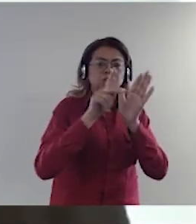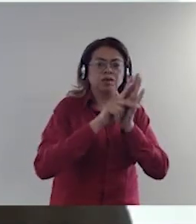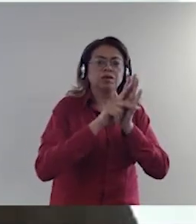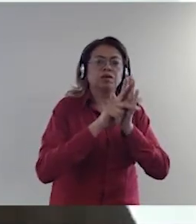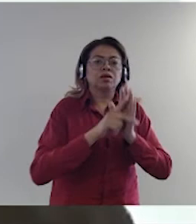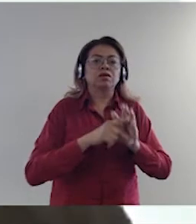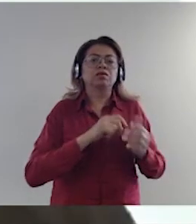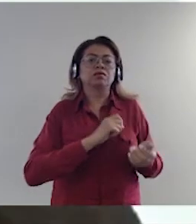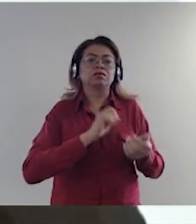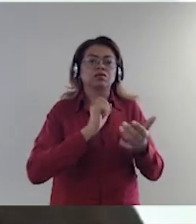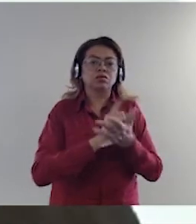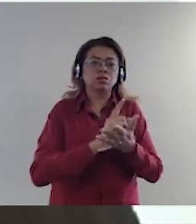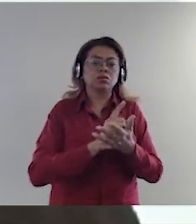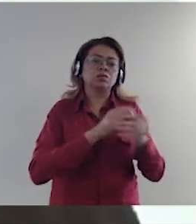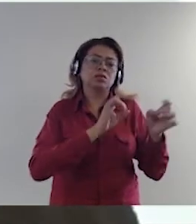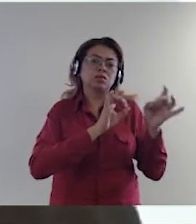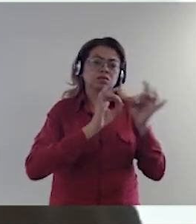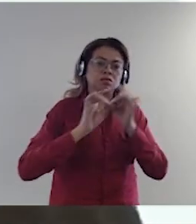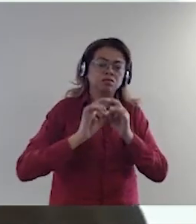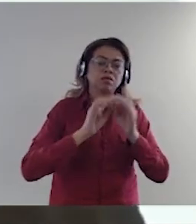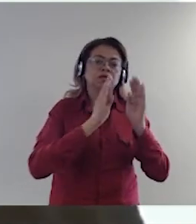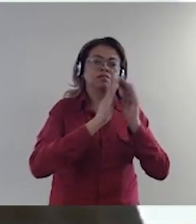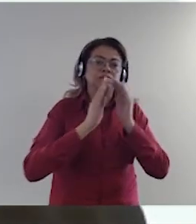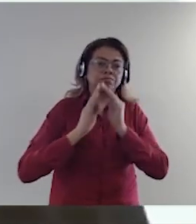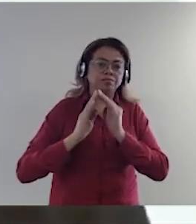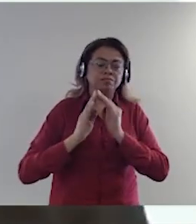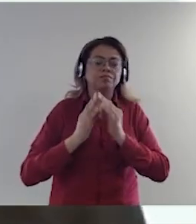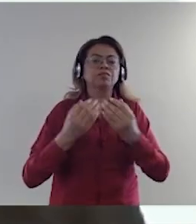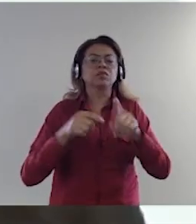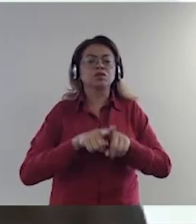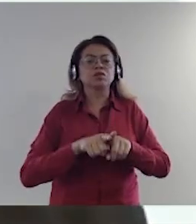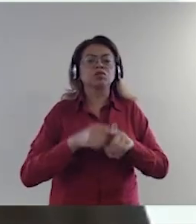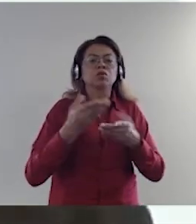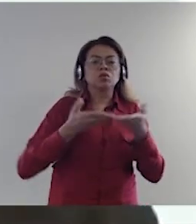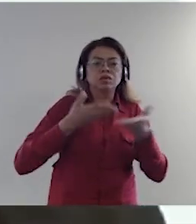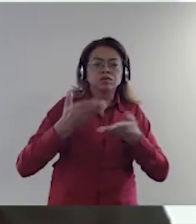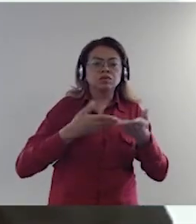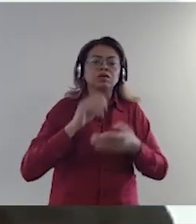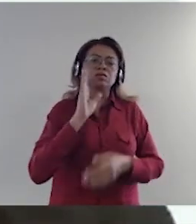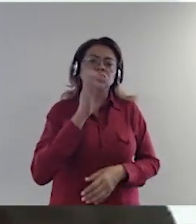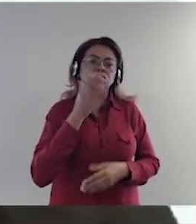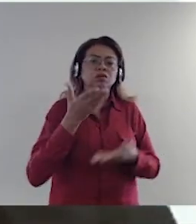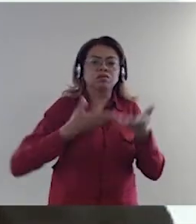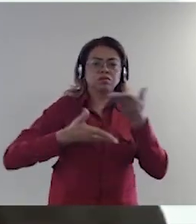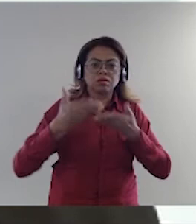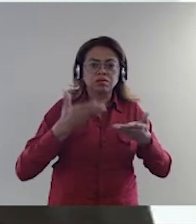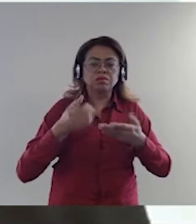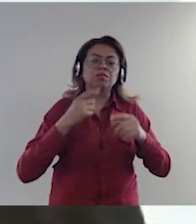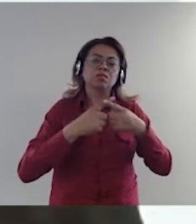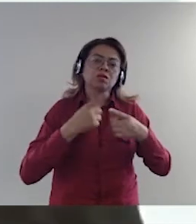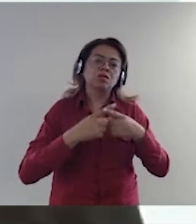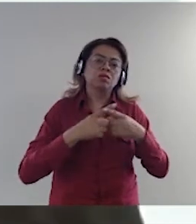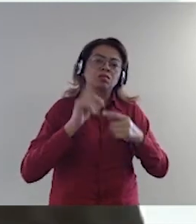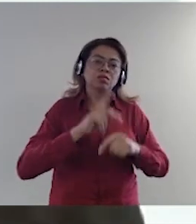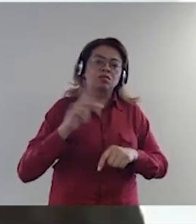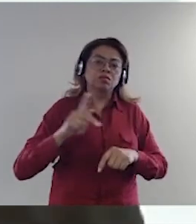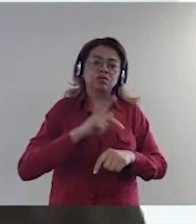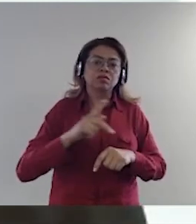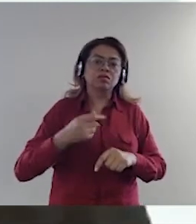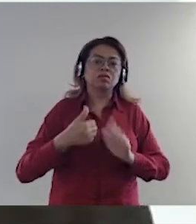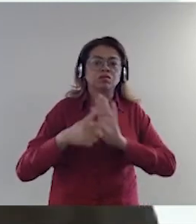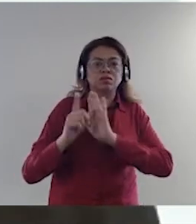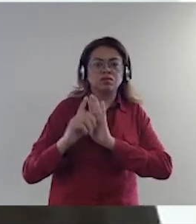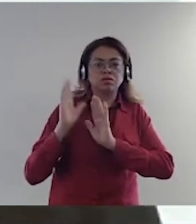uma reflexão sobre questões que foram tratadas tanto pelo professor Paulo Lobo como pelo professor Rodrigo Xavier